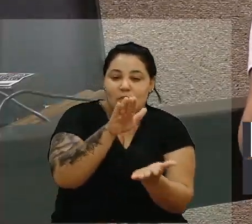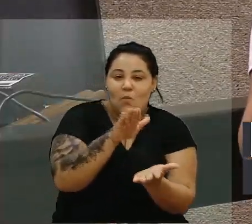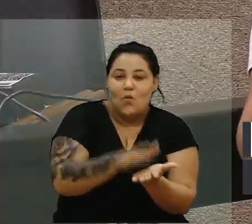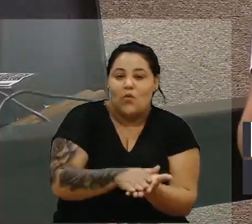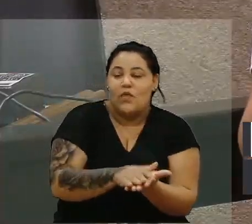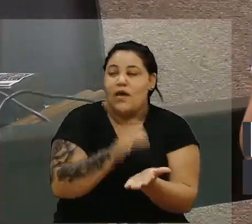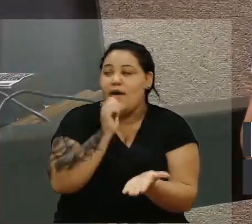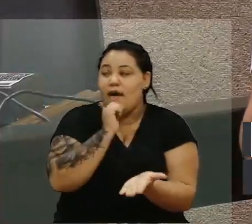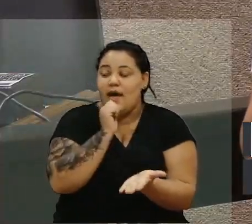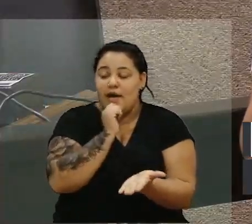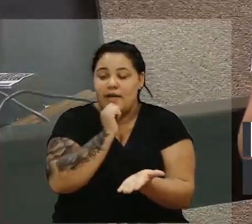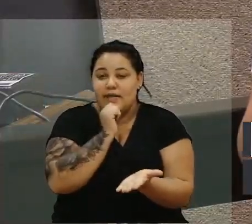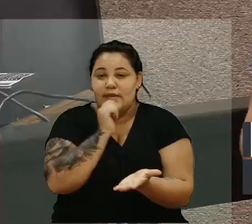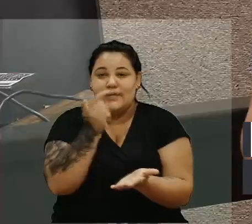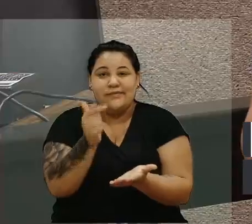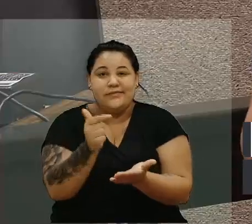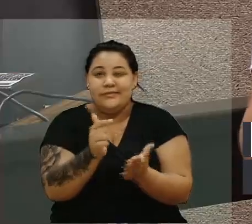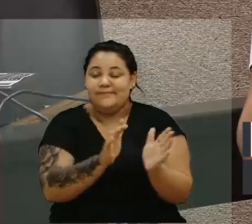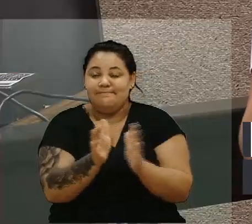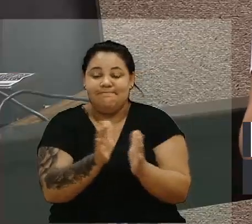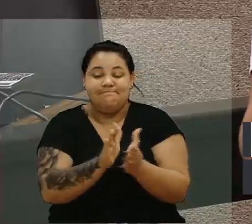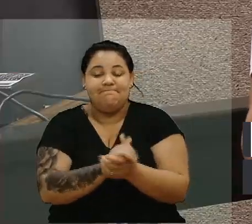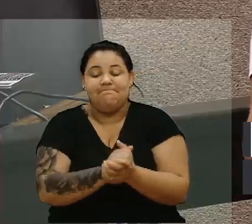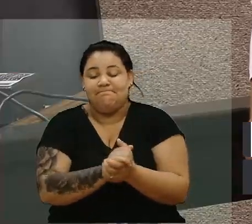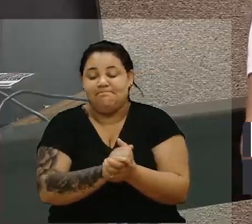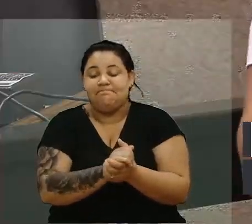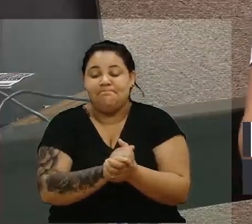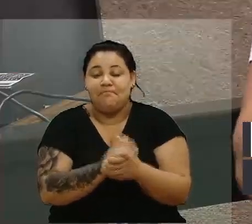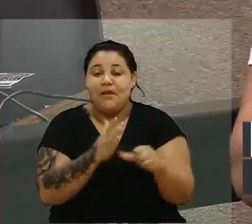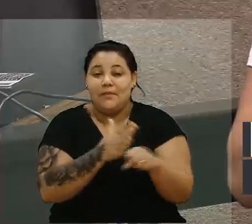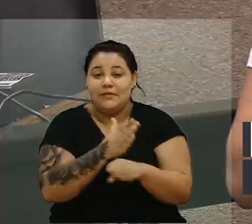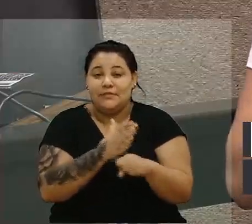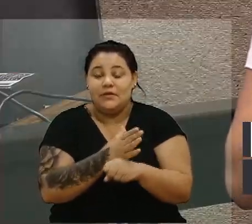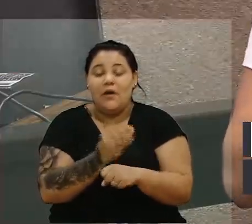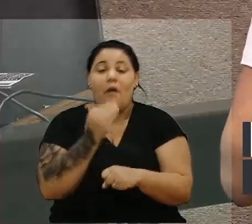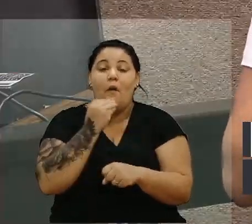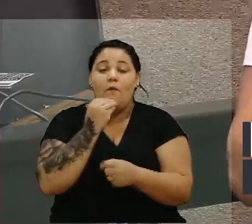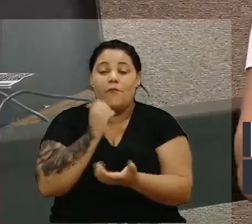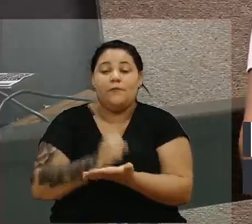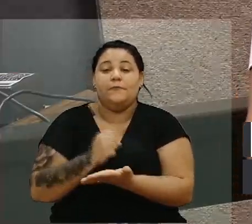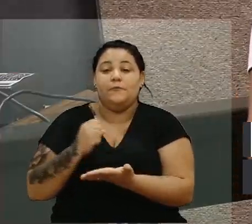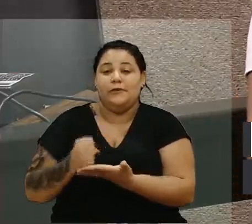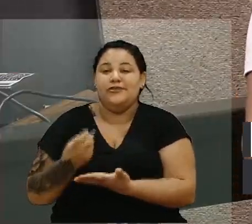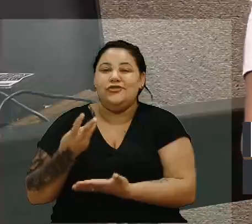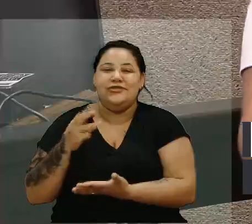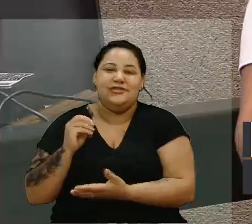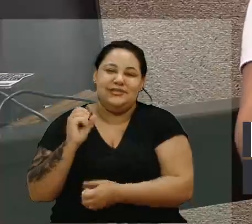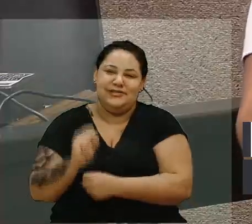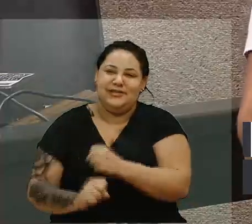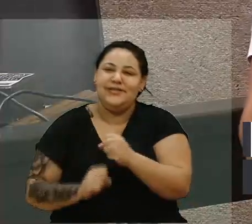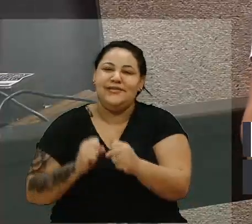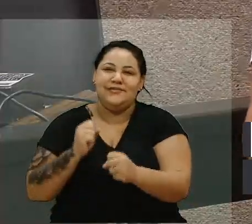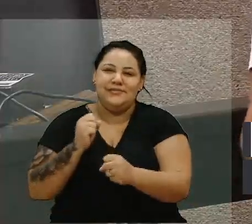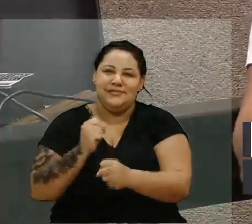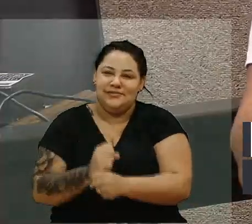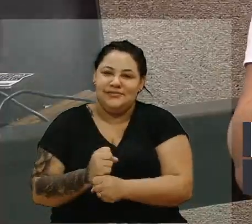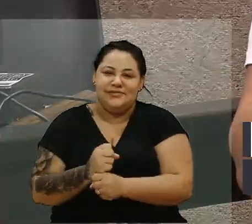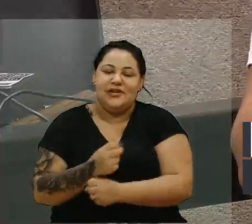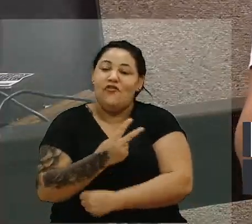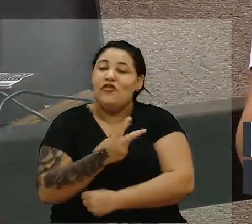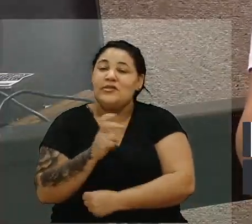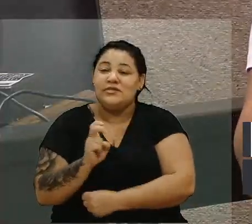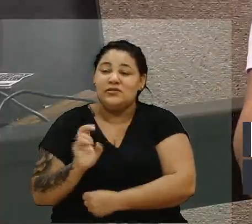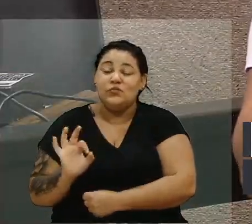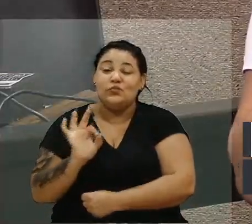serem viabilizadas aí, né? E, obviamente, esse contrato é uma falácia, 25%